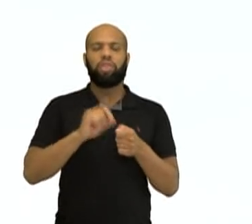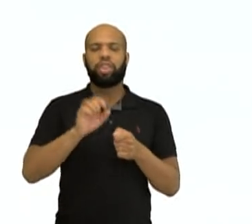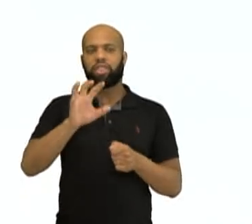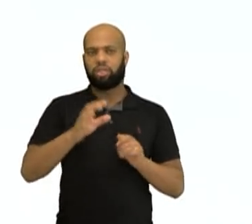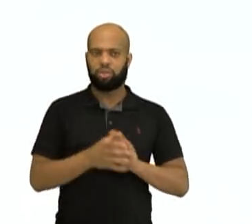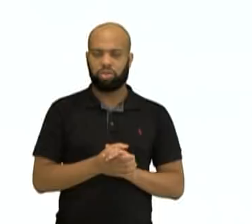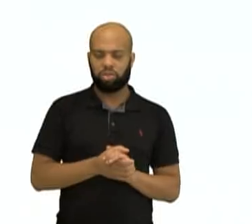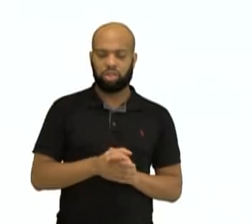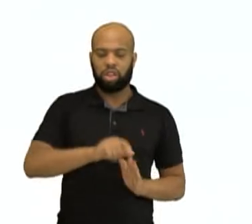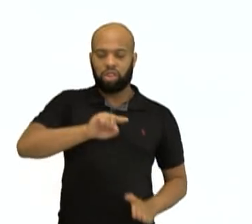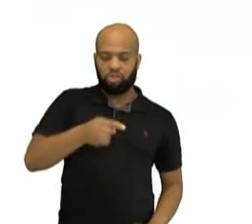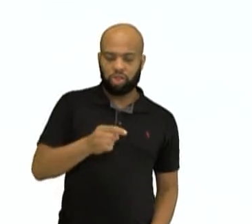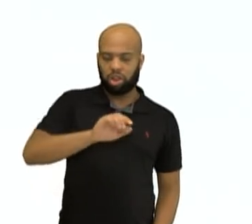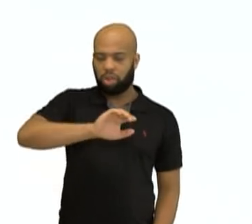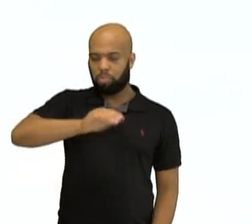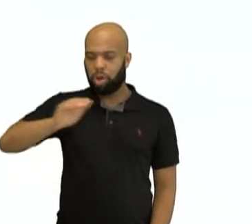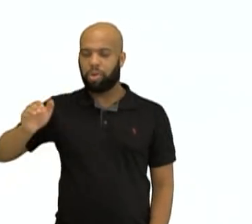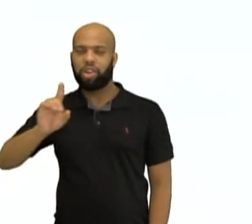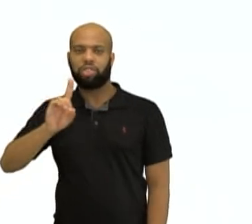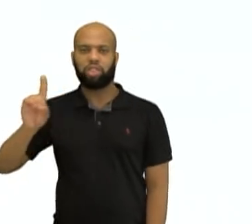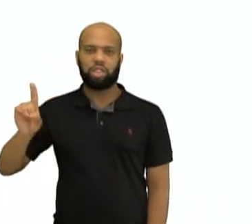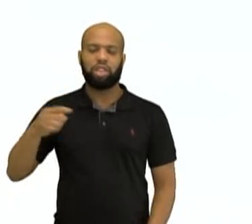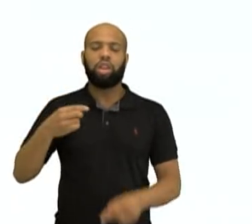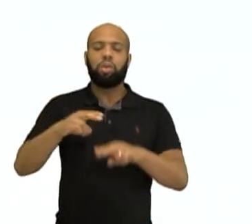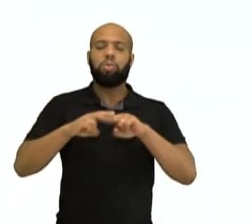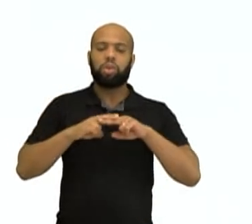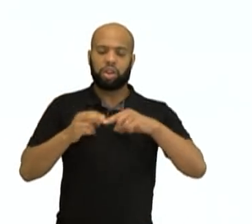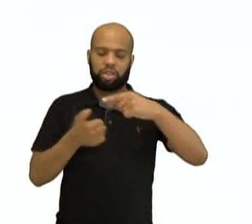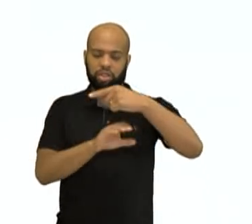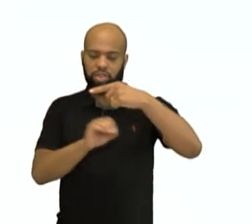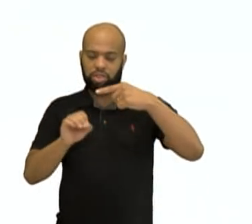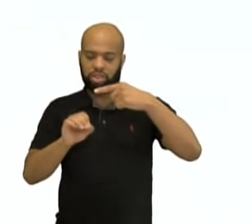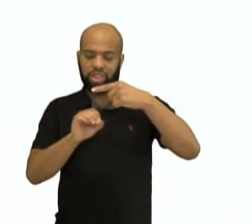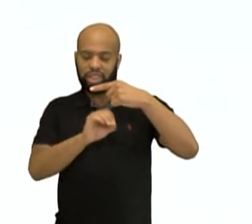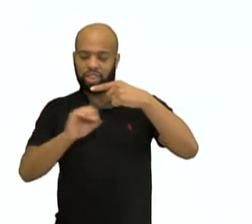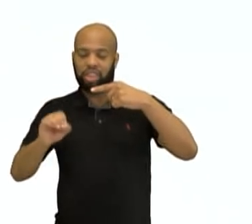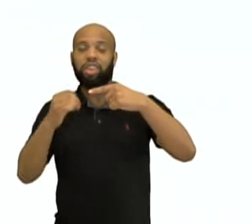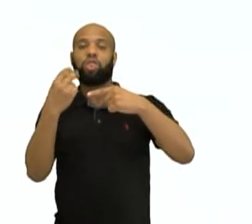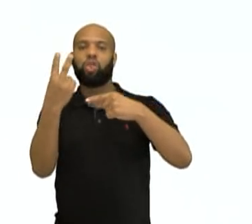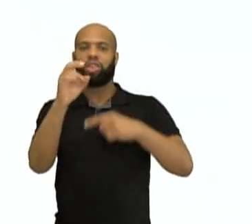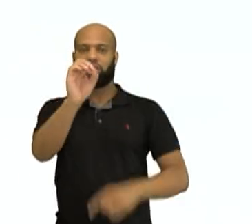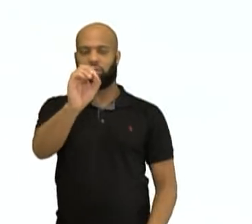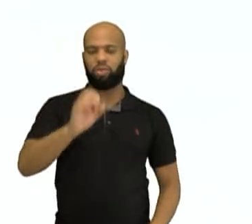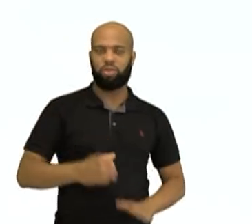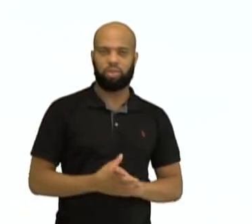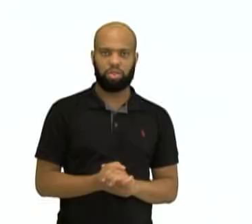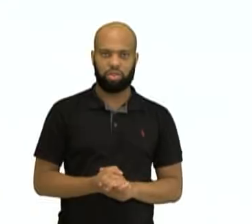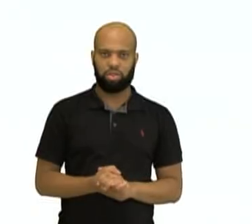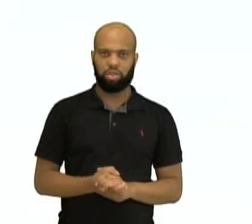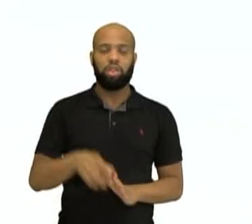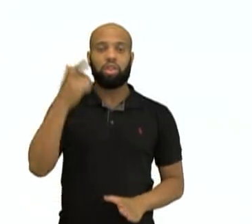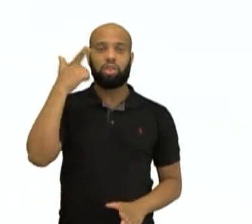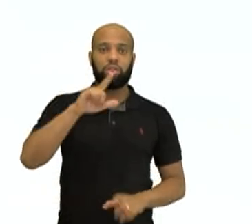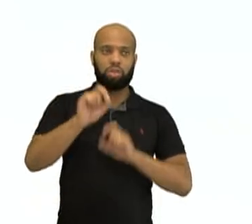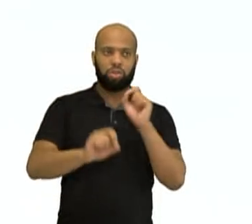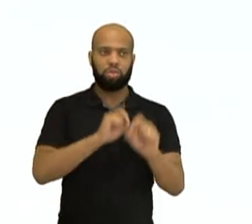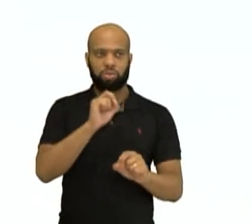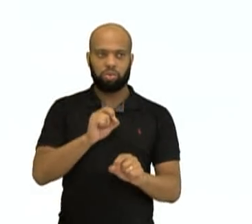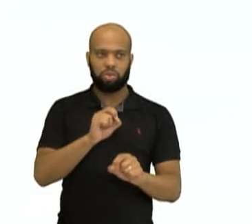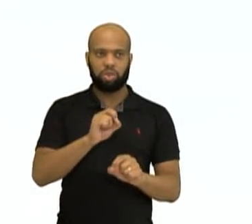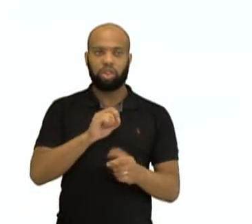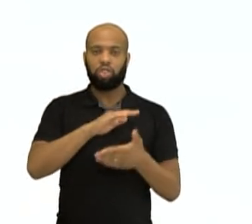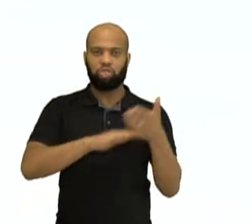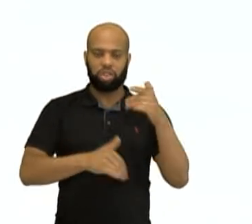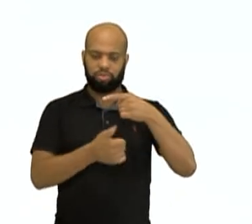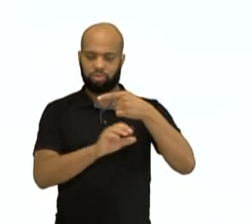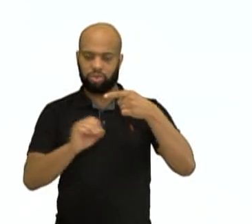para a direita? Por causa dos zeros do 100. Tá? Eu vou deslocar a vírgula para a direita para poder ter o meu numerador em que o denominador vale